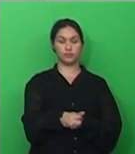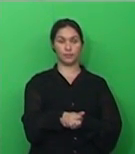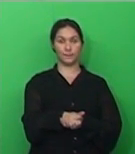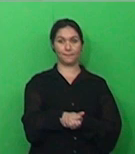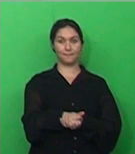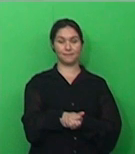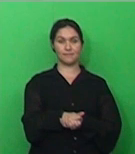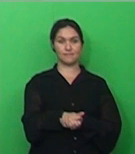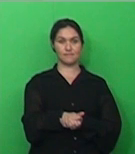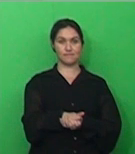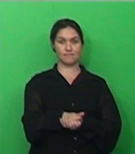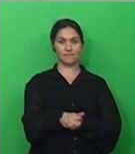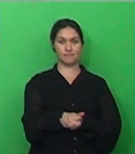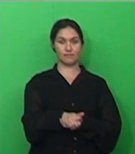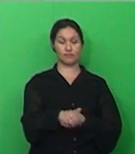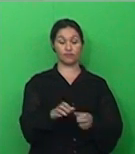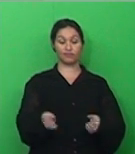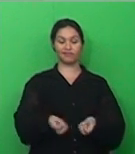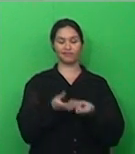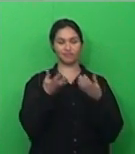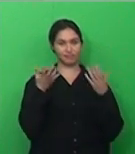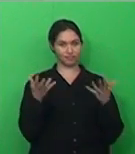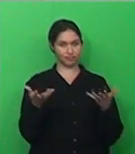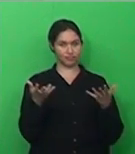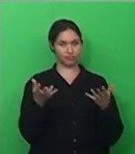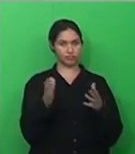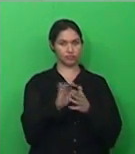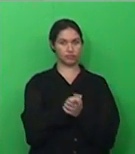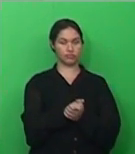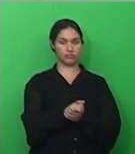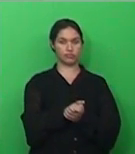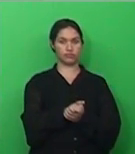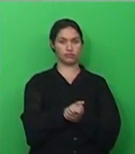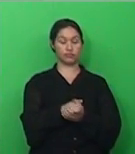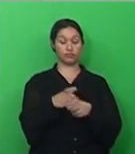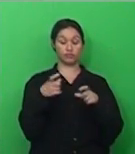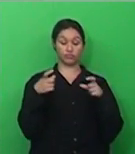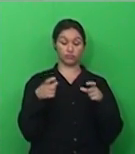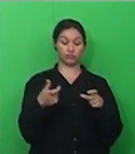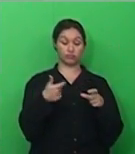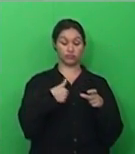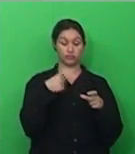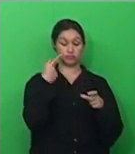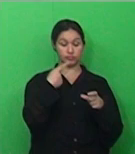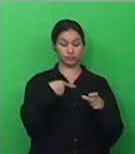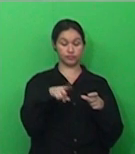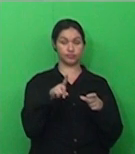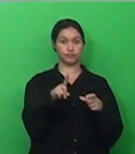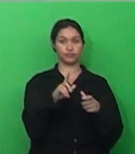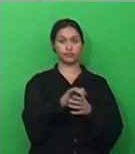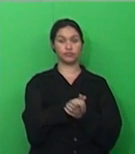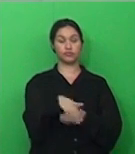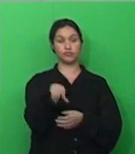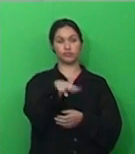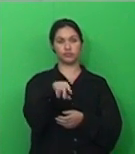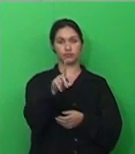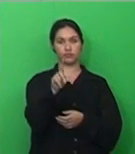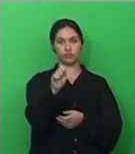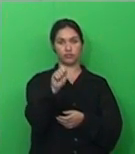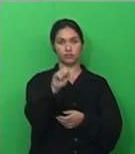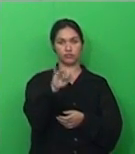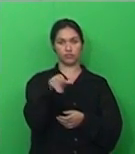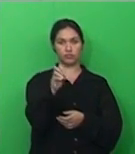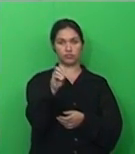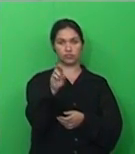E tenho, naqueles ambientes, né, onde nem todos, né, vereador Dajori, nem todos realizam a aplicação